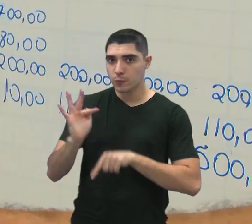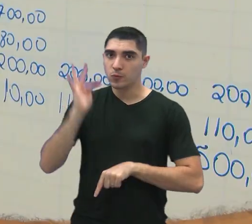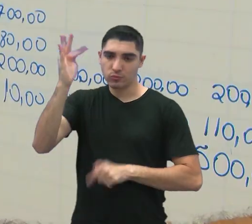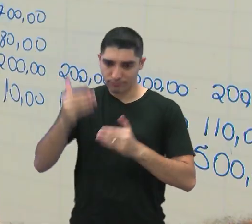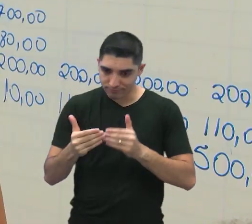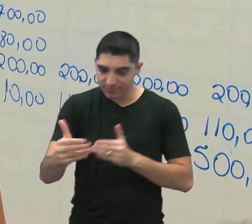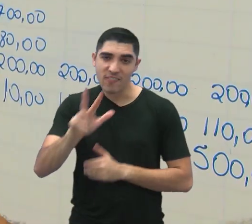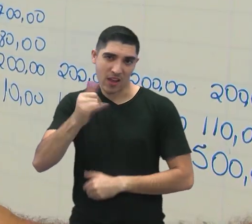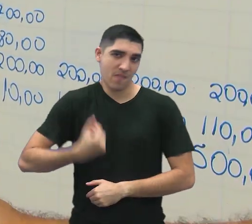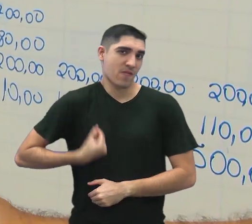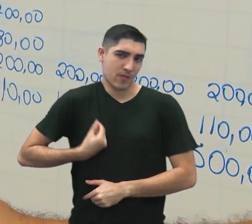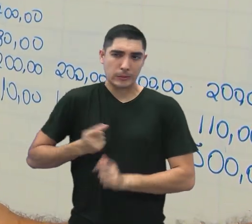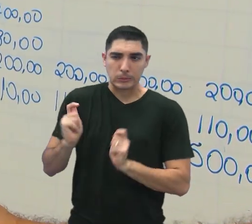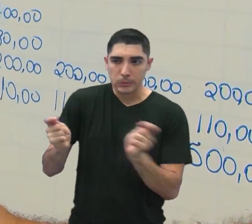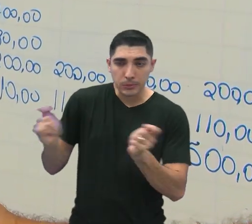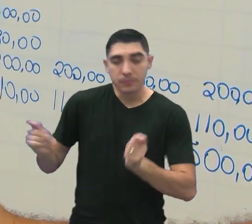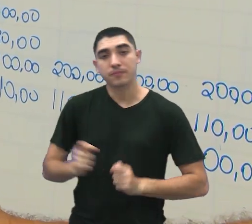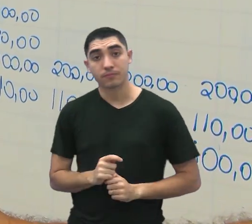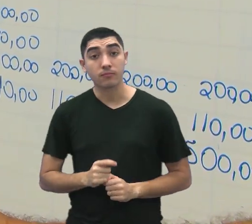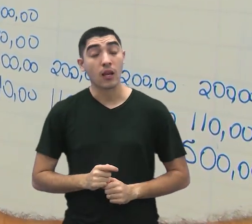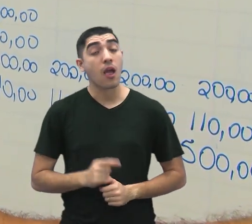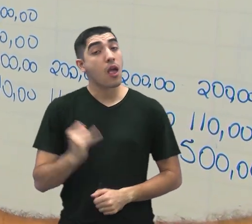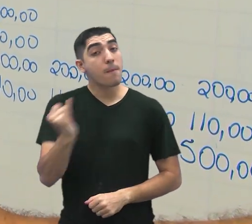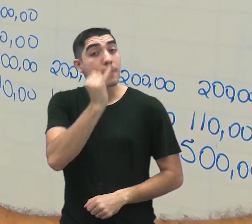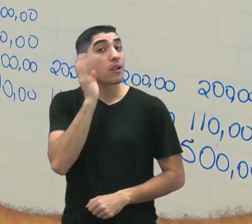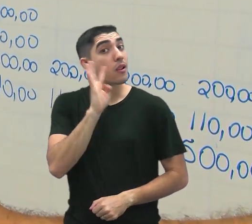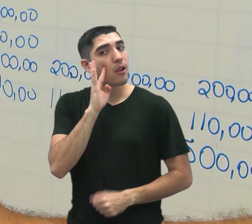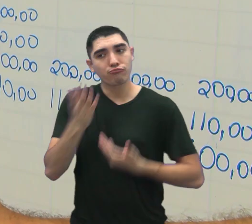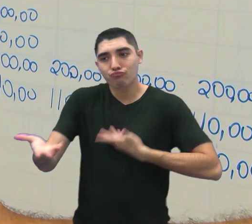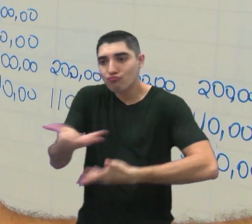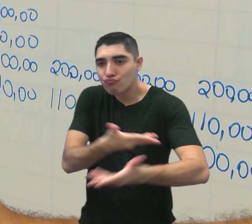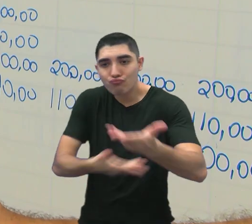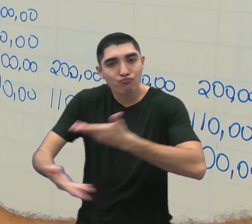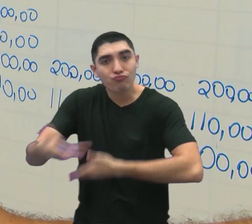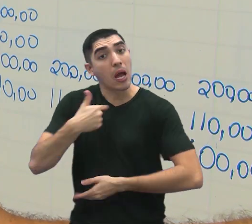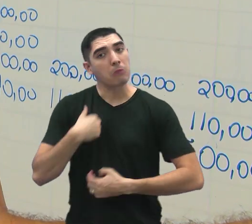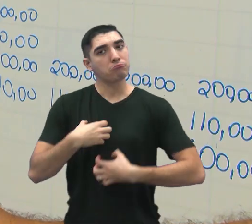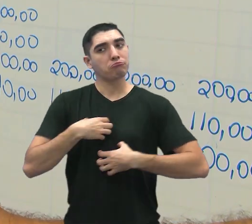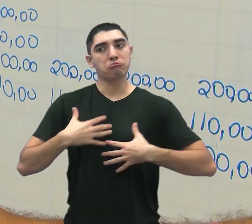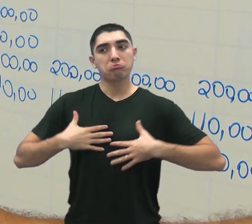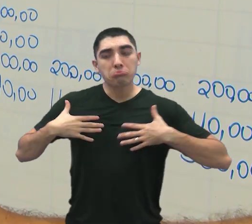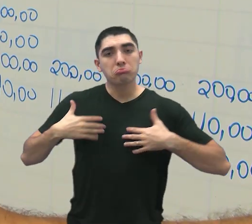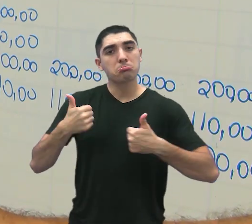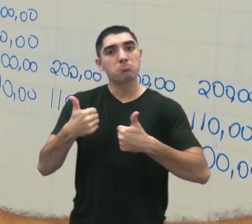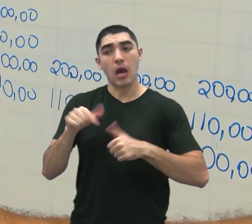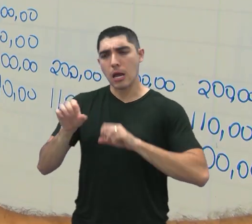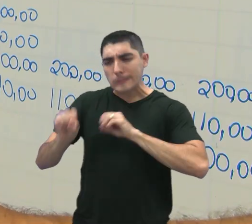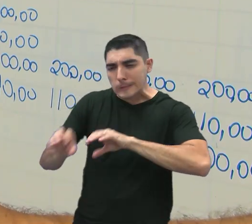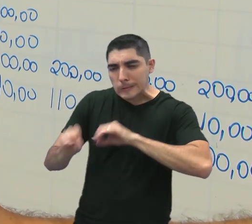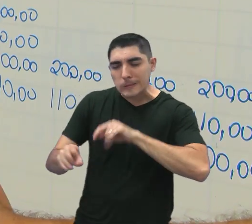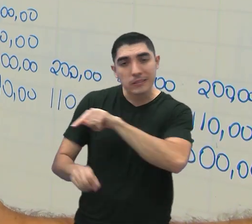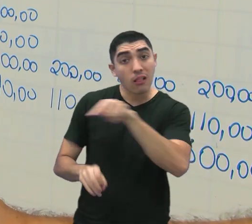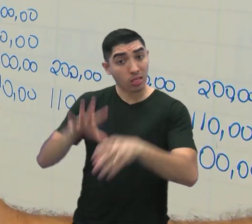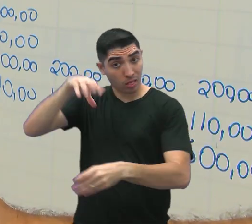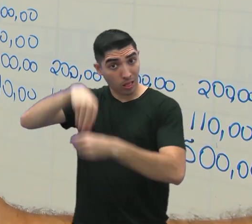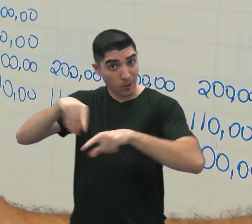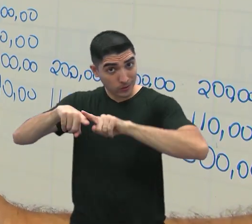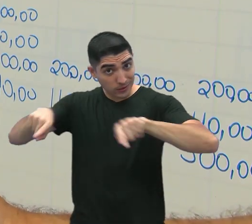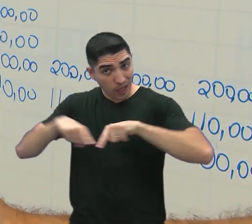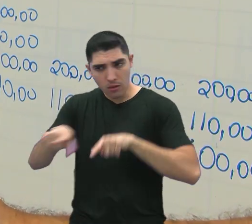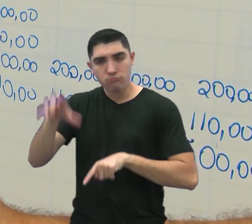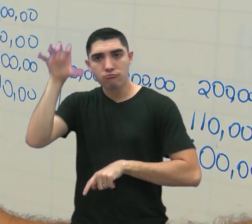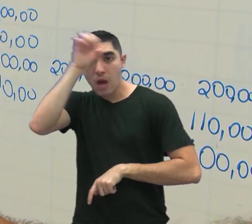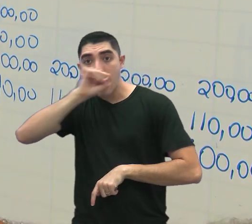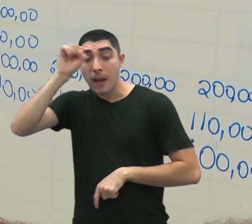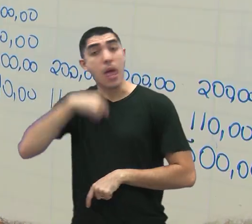breve. Eu acho que a dinâmica é melhor, sabe assim? A gente consegue trabalhar num formato diferente de sala de aula, a gente traz eles bem